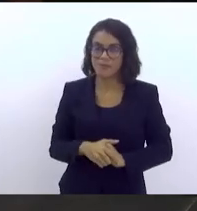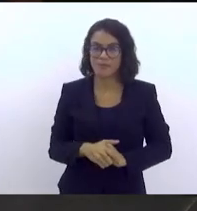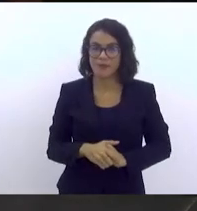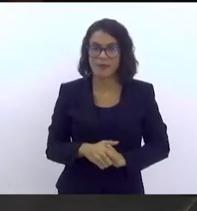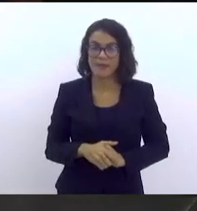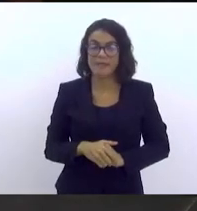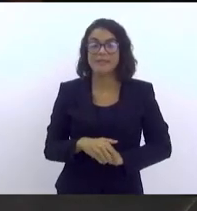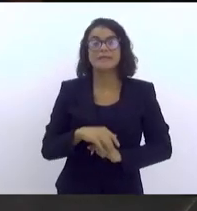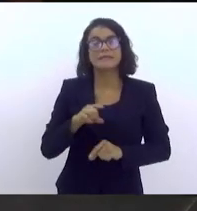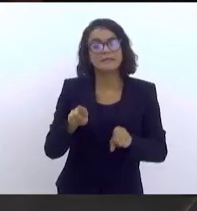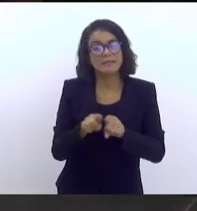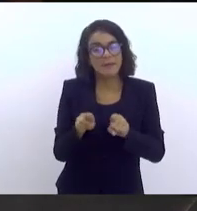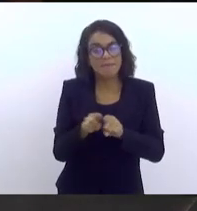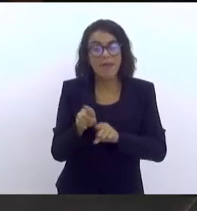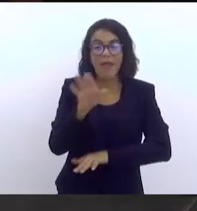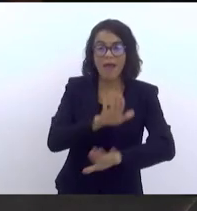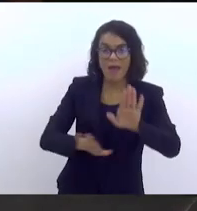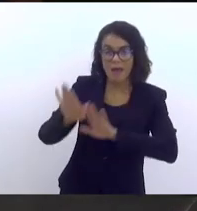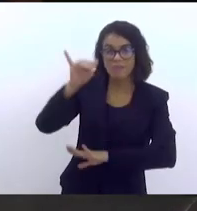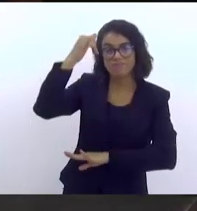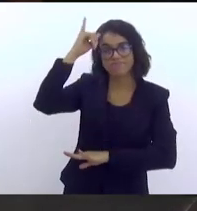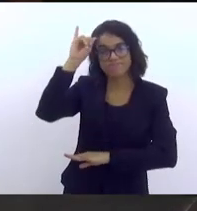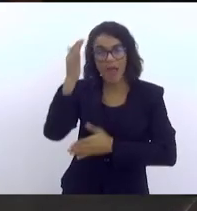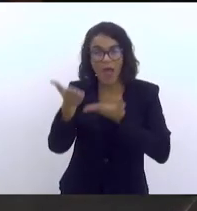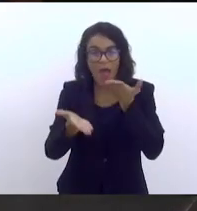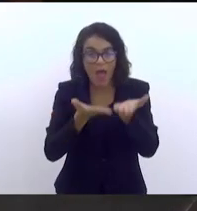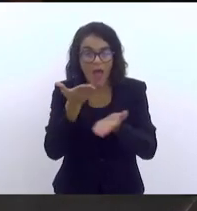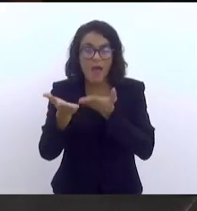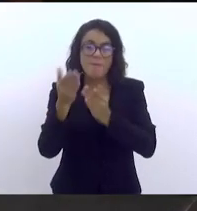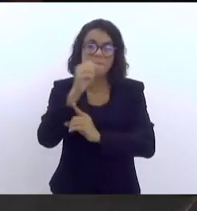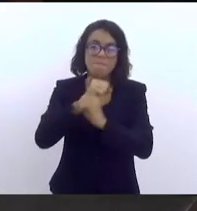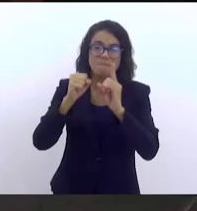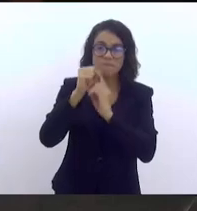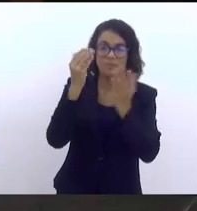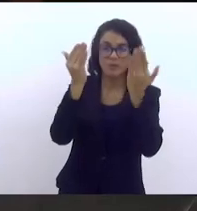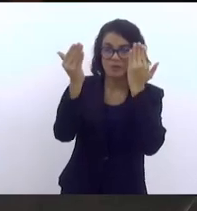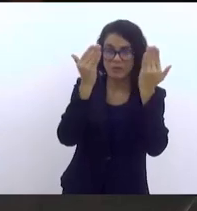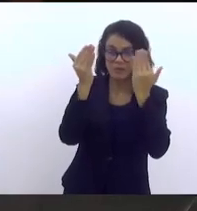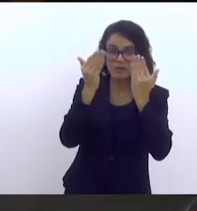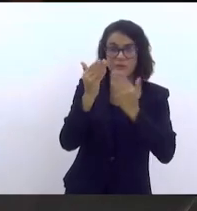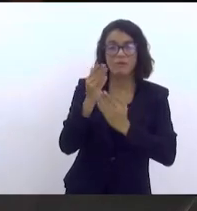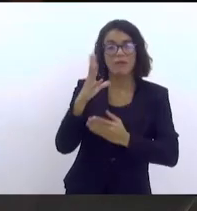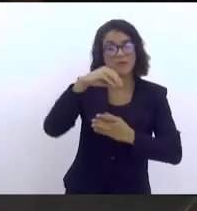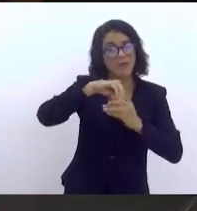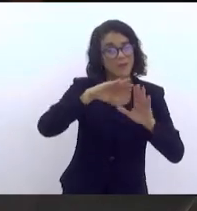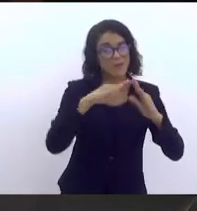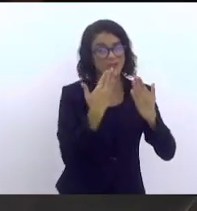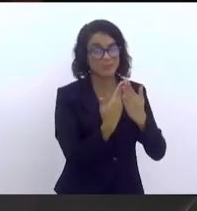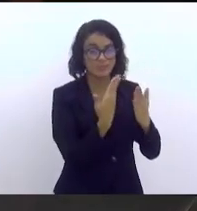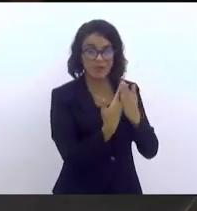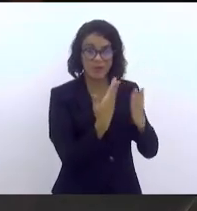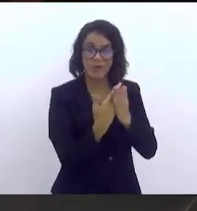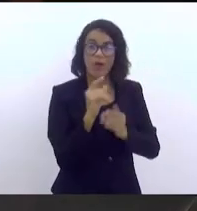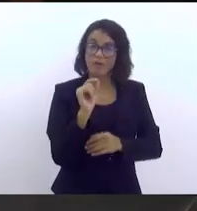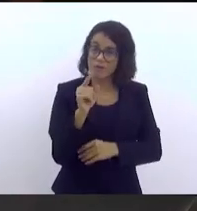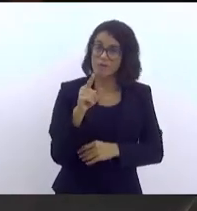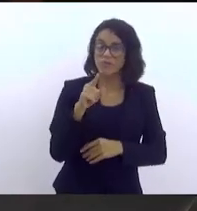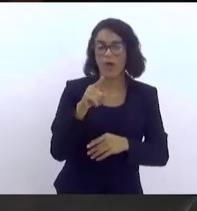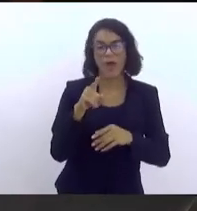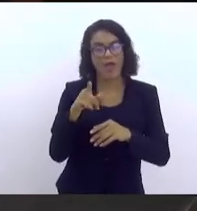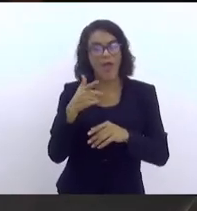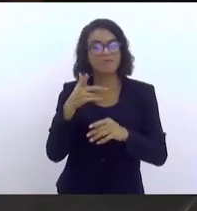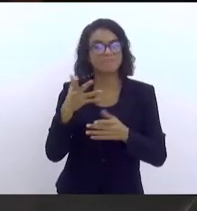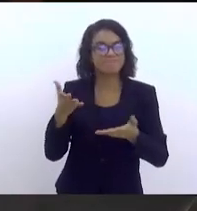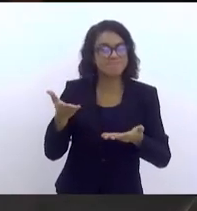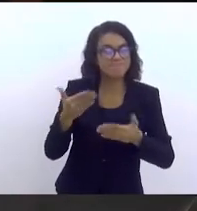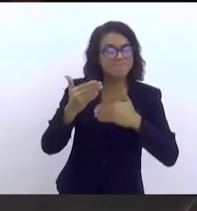e se tu a prevenção e atenção psicossocial no ambiente escolar então Essa tem sido a tendência dentro de uma